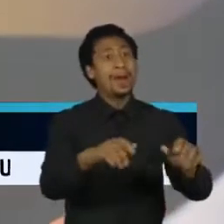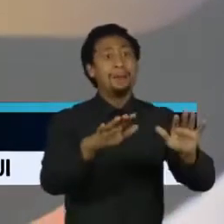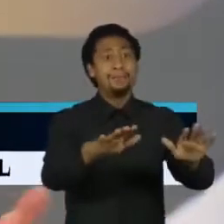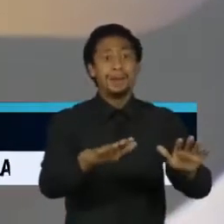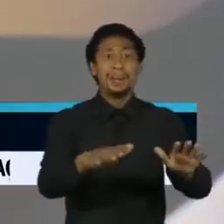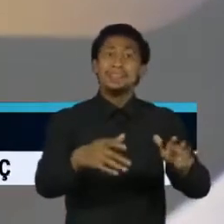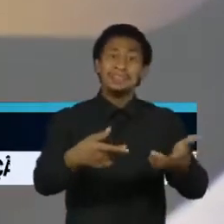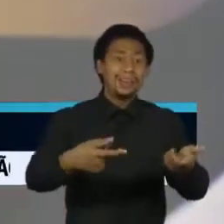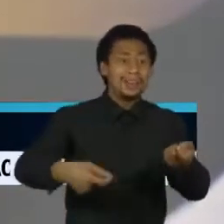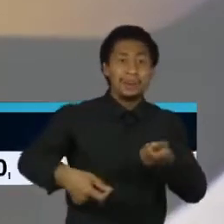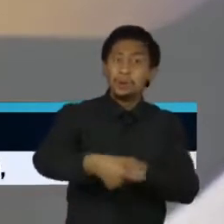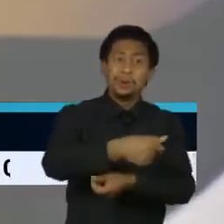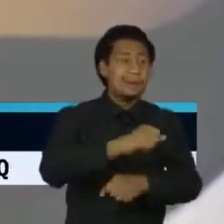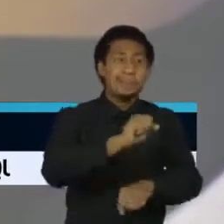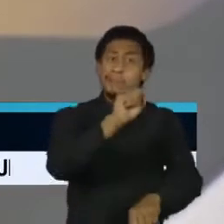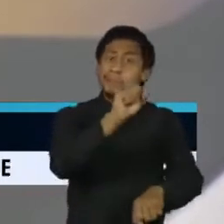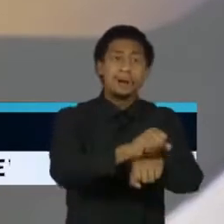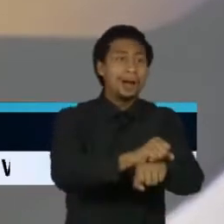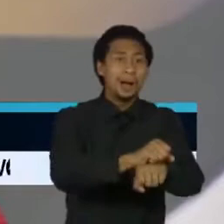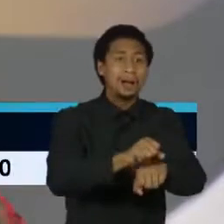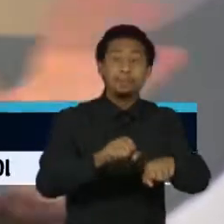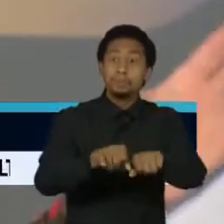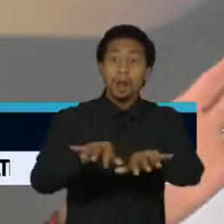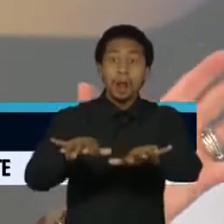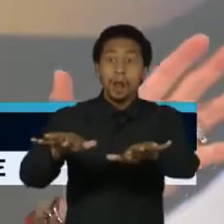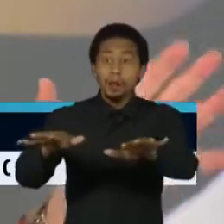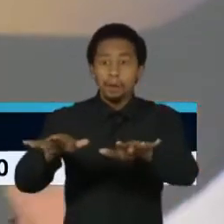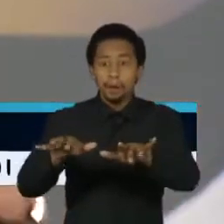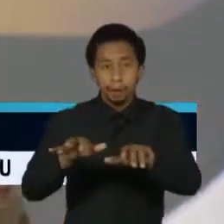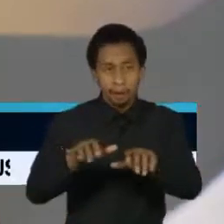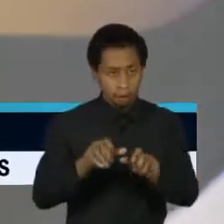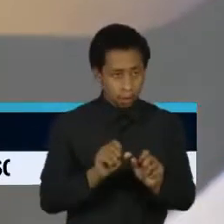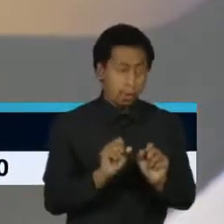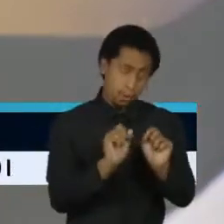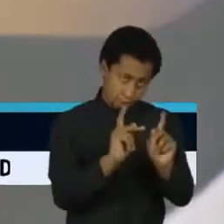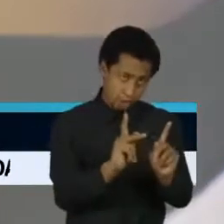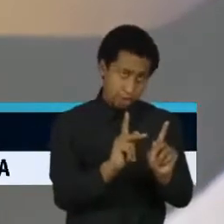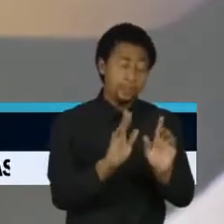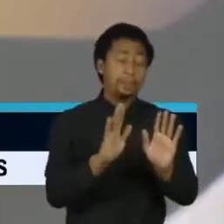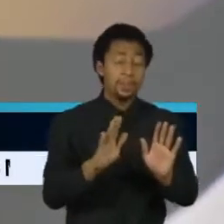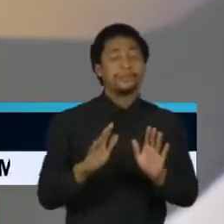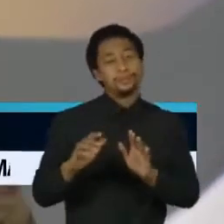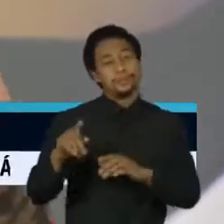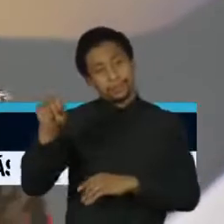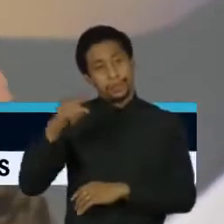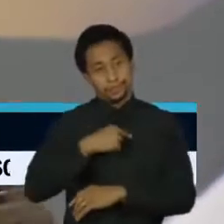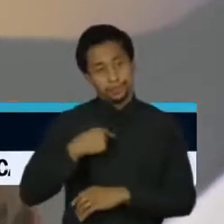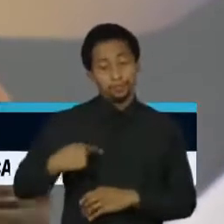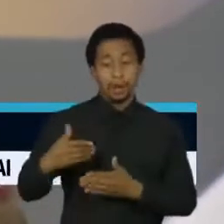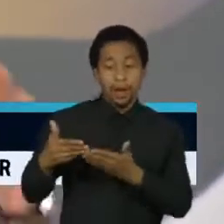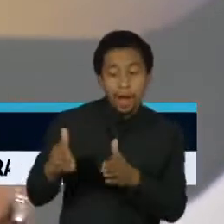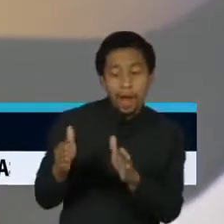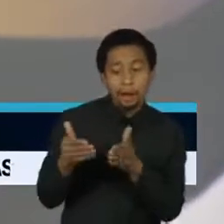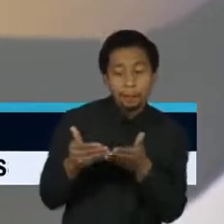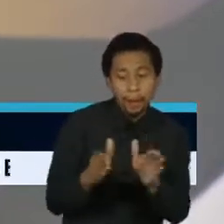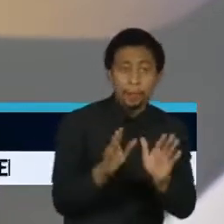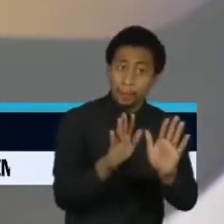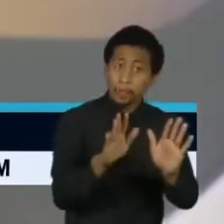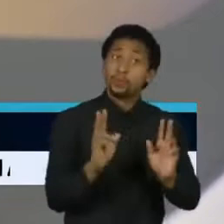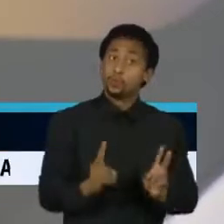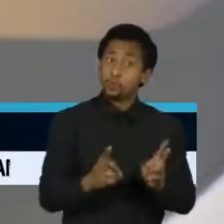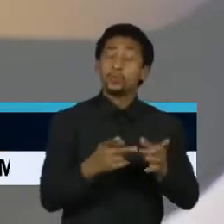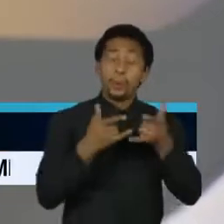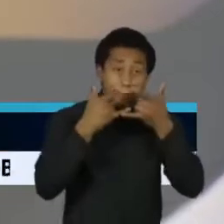muita transmissibilidade. Então, a hora que volta, aos poucos, a China não liberou tudo. Continua usando máscara, não tem ainda